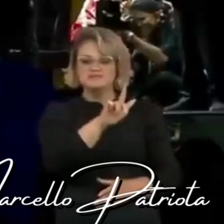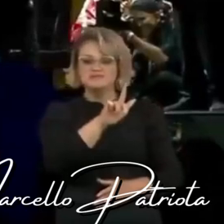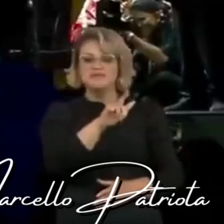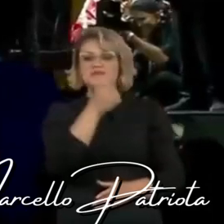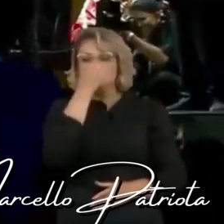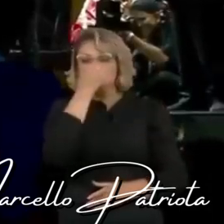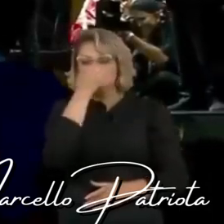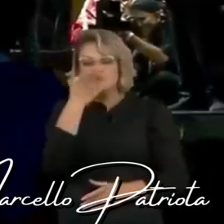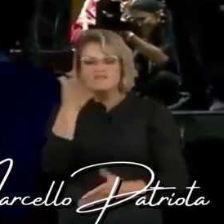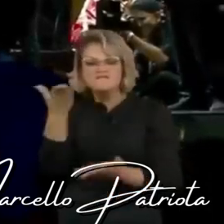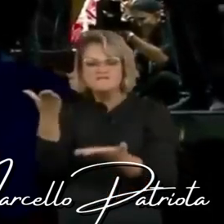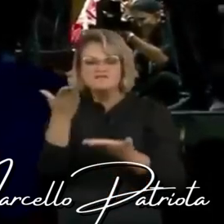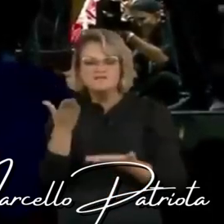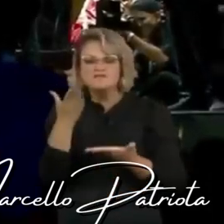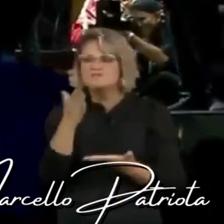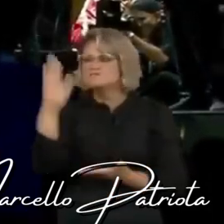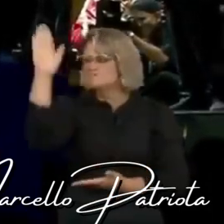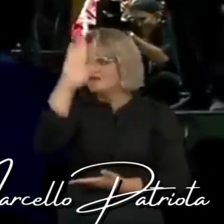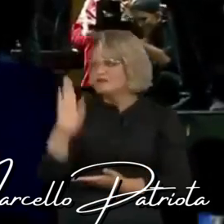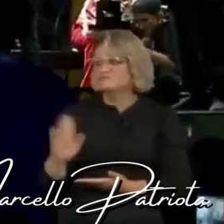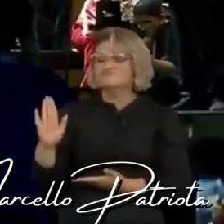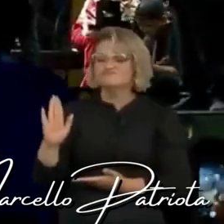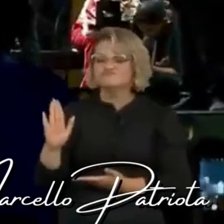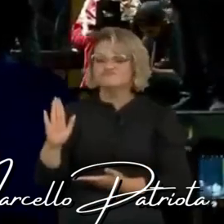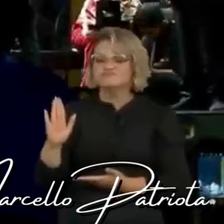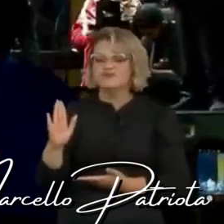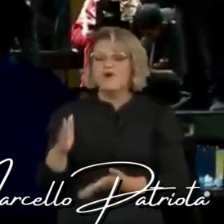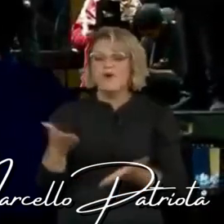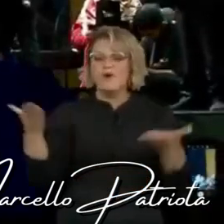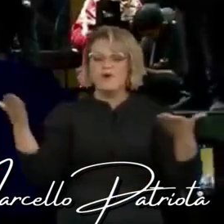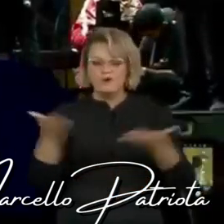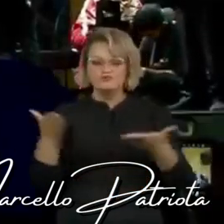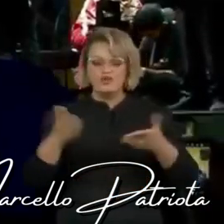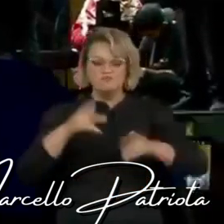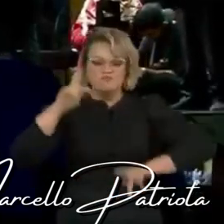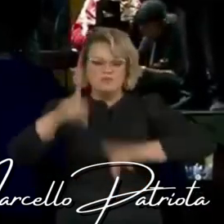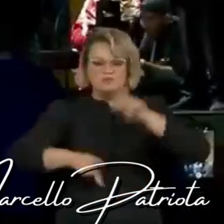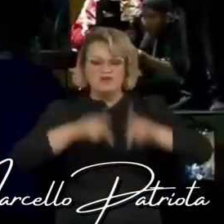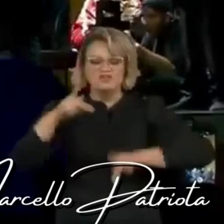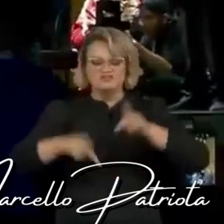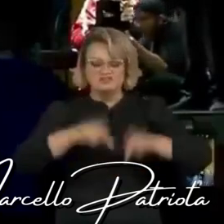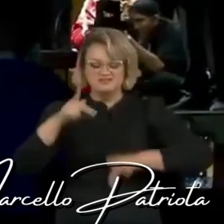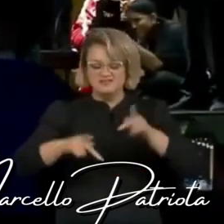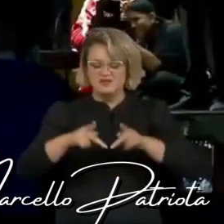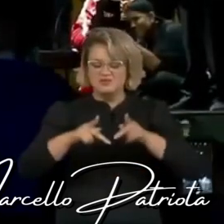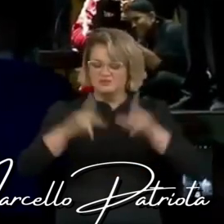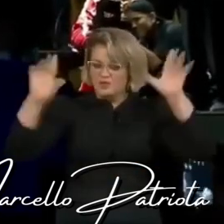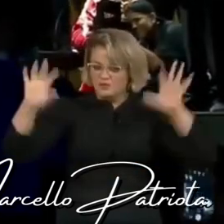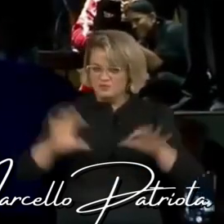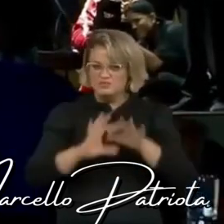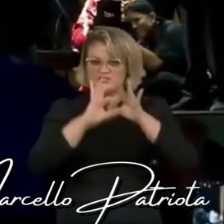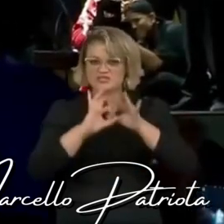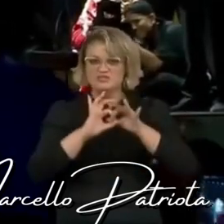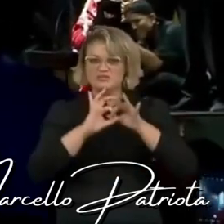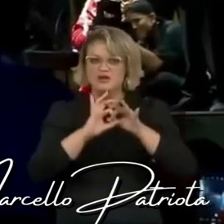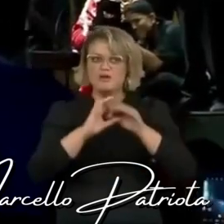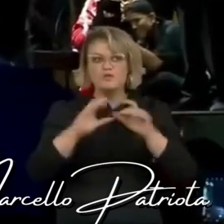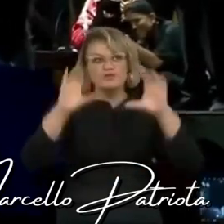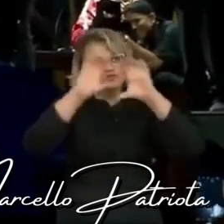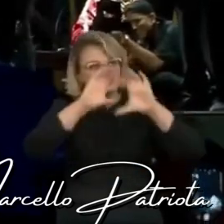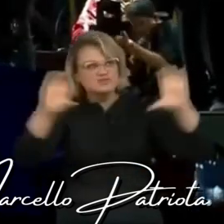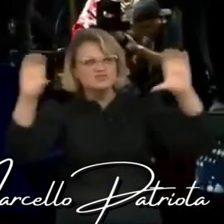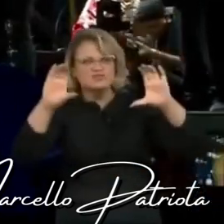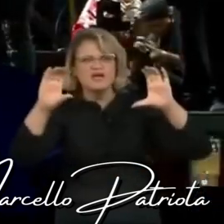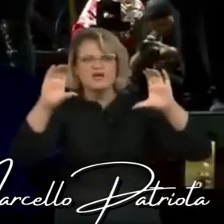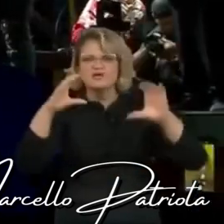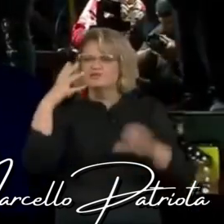Seja bem-vindo, Brasil! Hoje o teu povo é mais povo, o teu céu tá